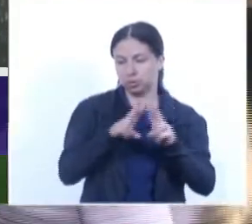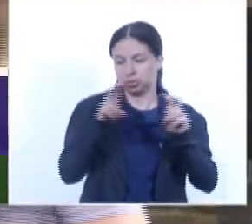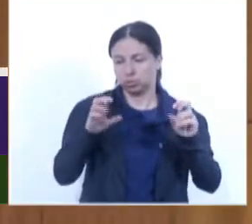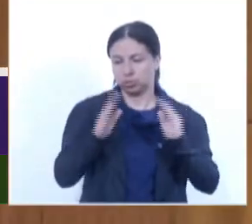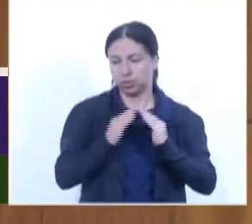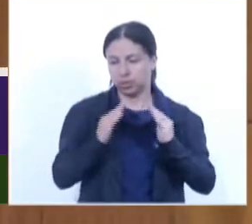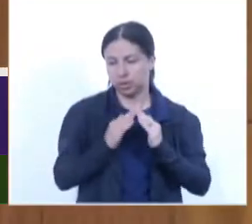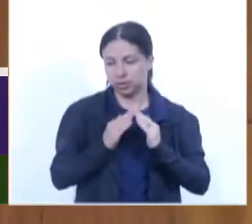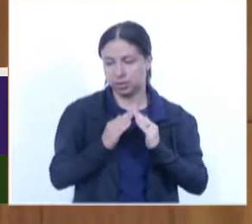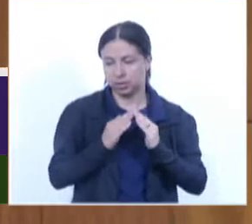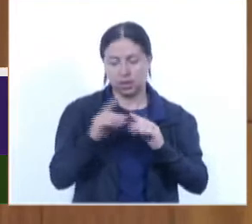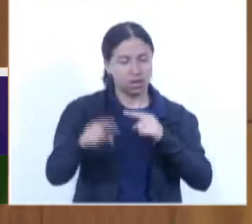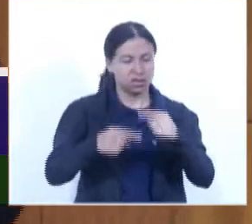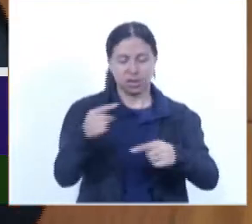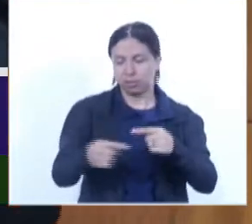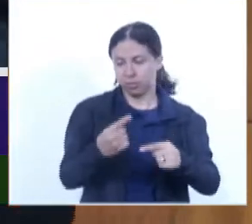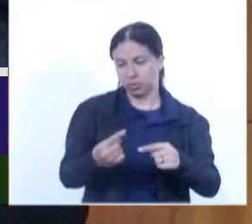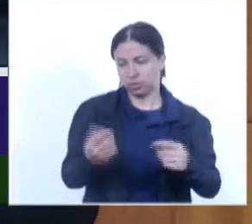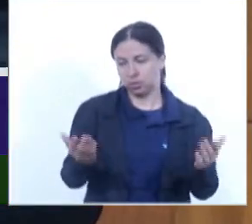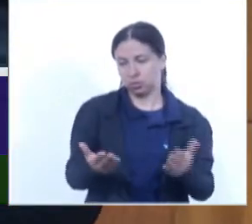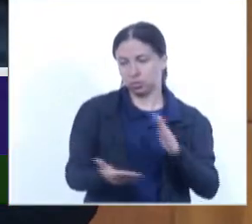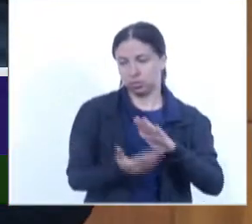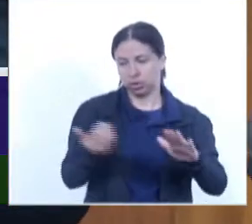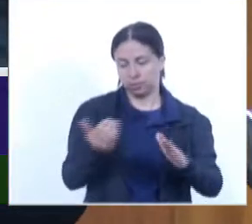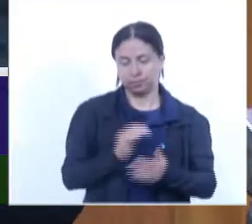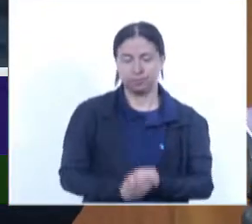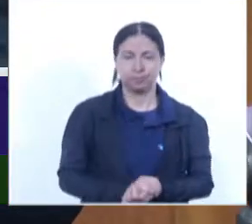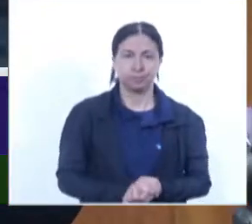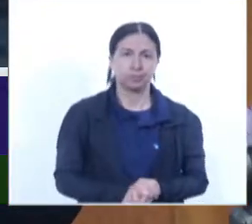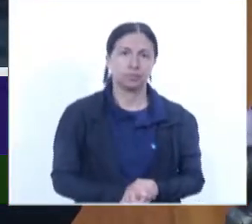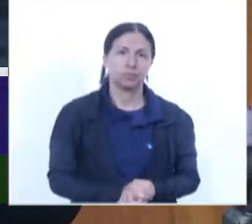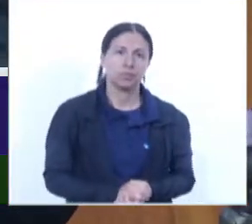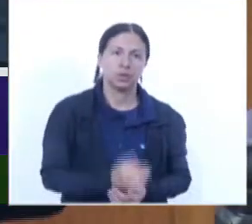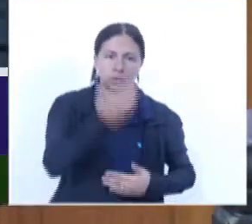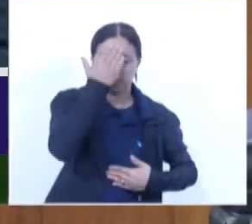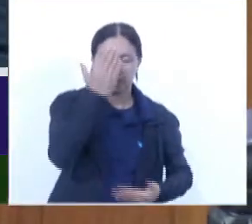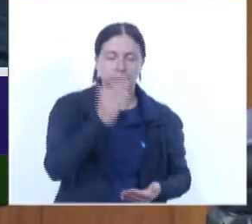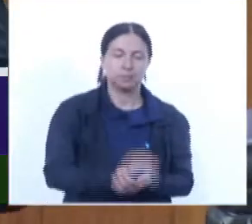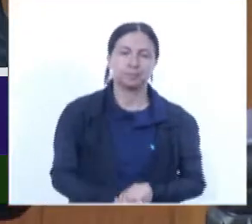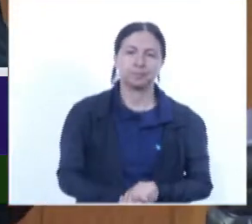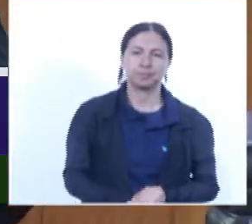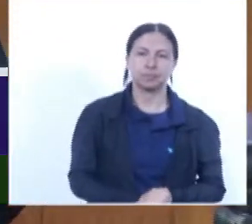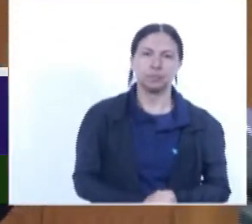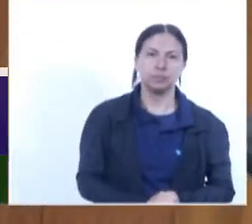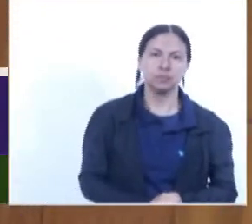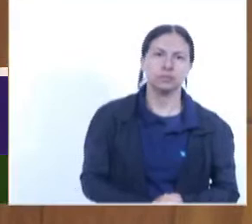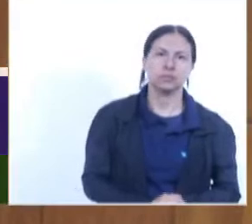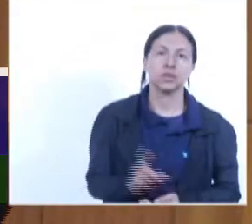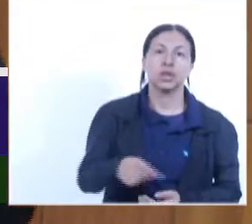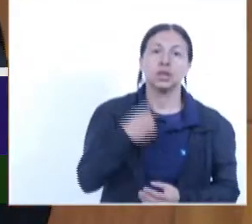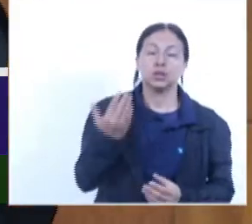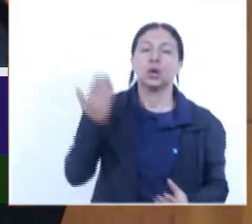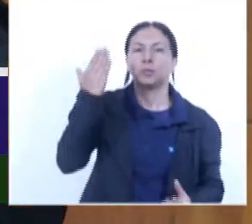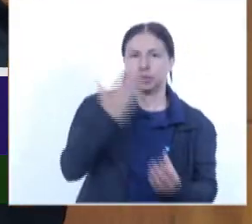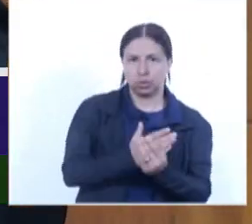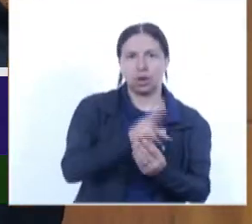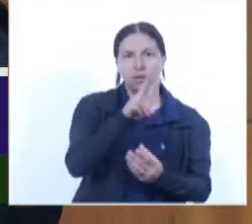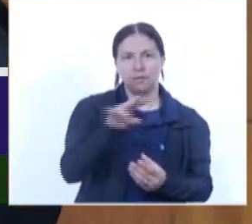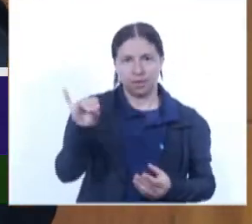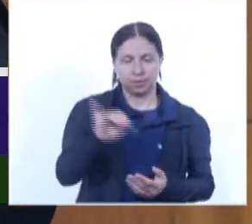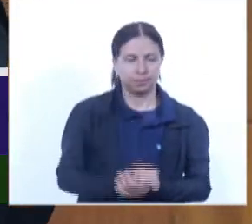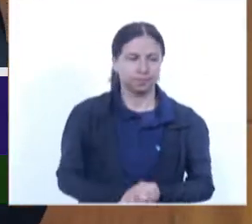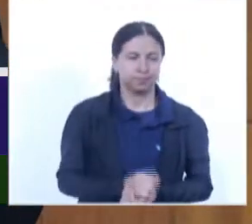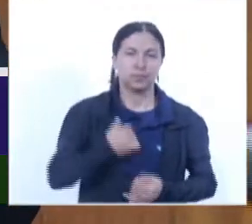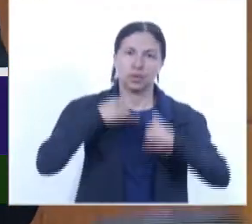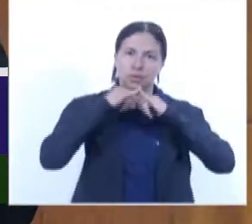colocado em votação numa outra oportunidade Muito obrigado nós iremos protocolar o recado que